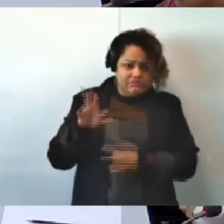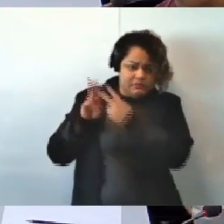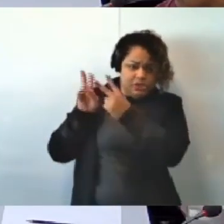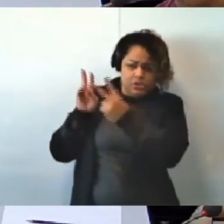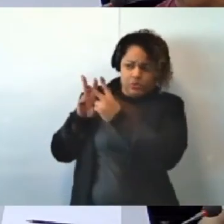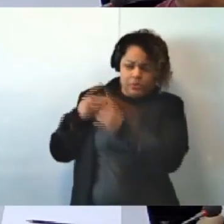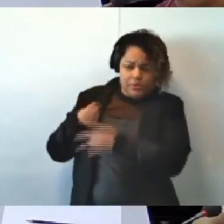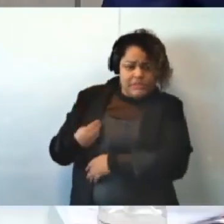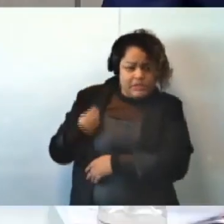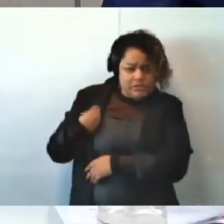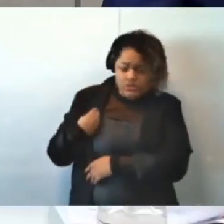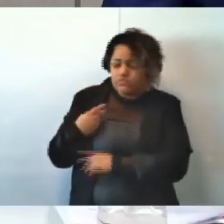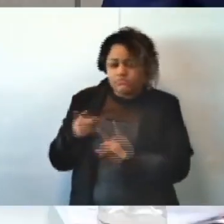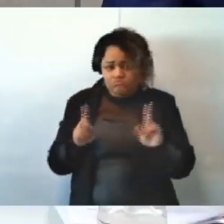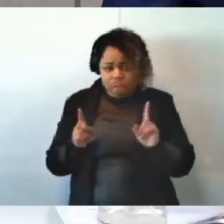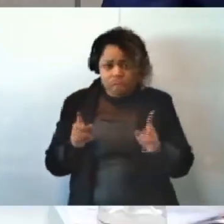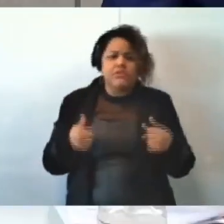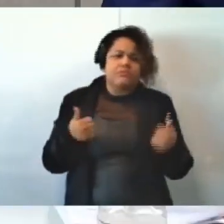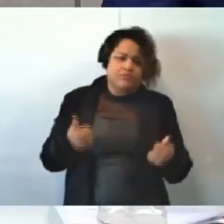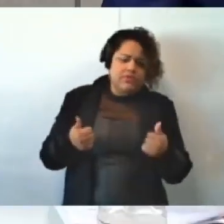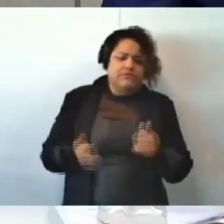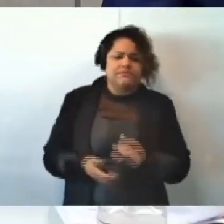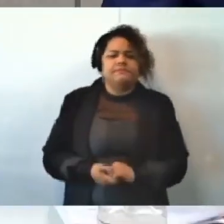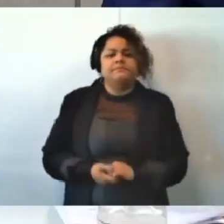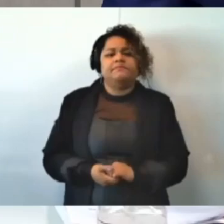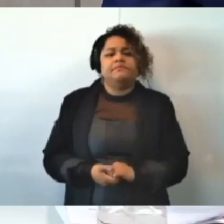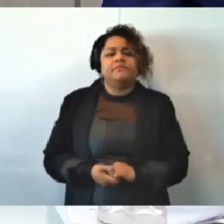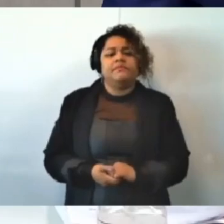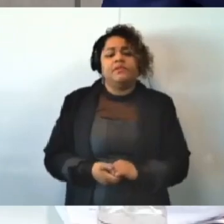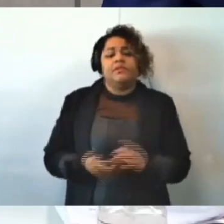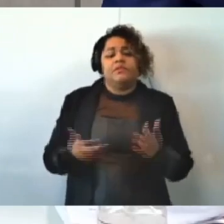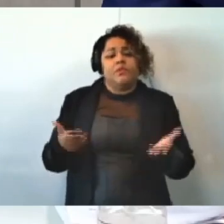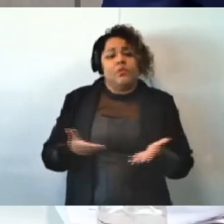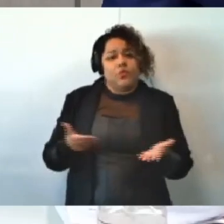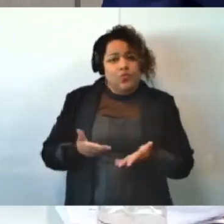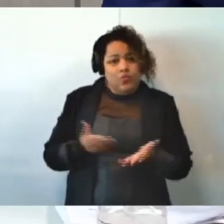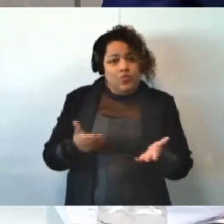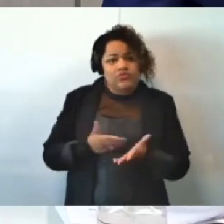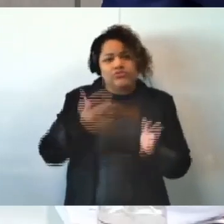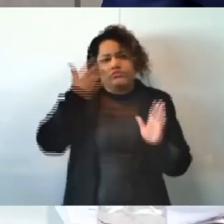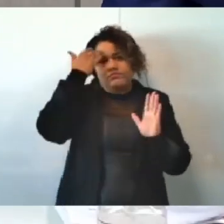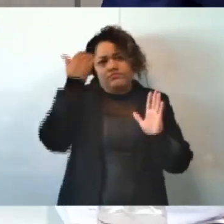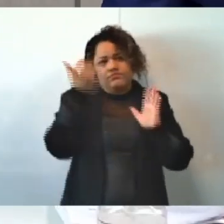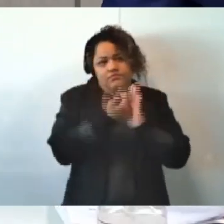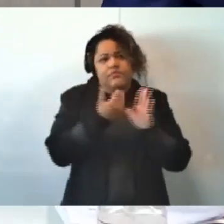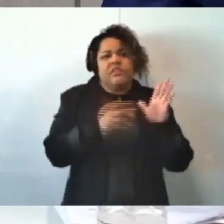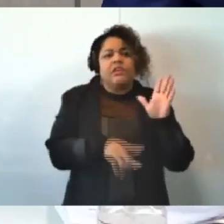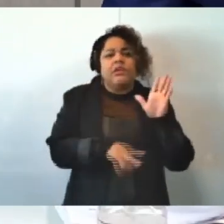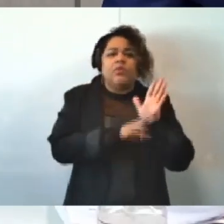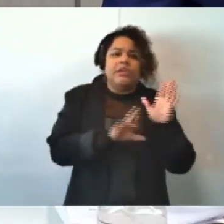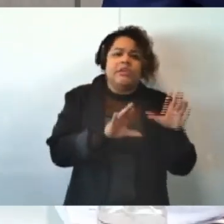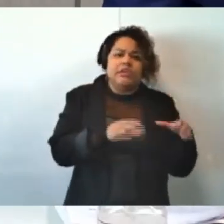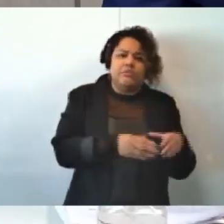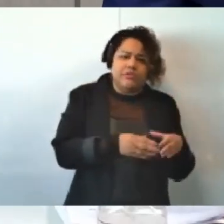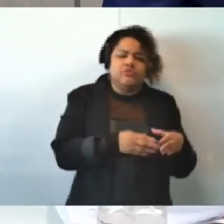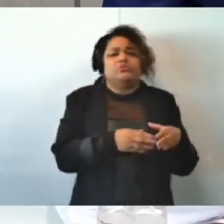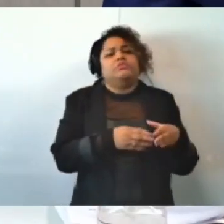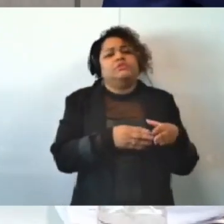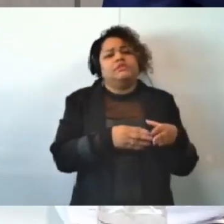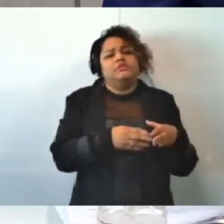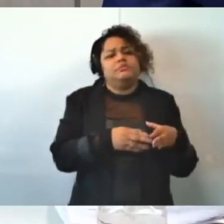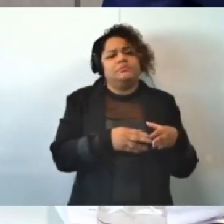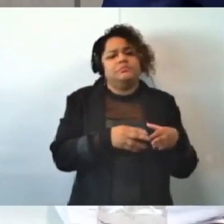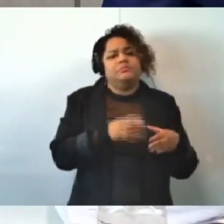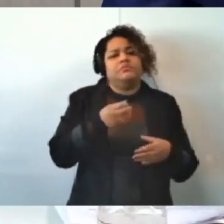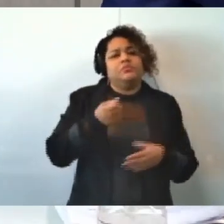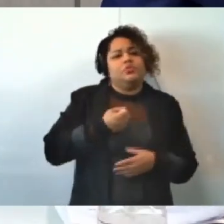Bom, nós estamos aqui, gente, em cumprimento ao requerimento, né, de comissão, um requerimento com o número